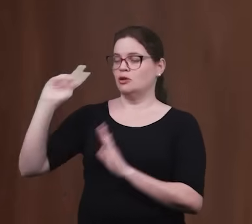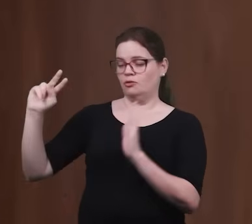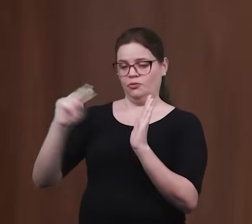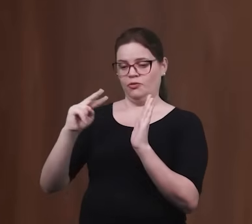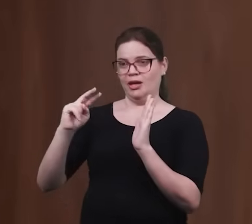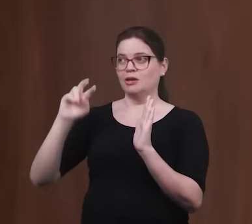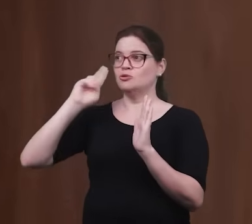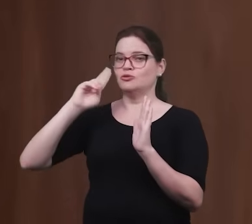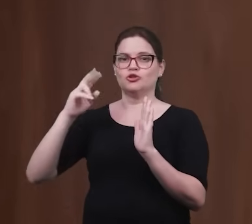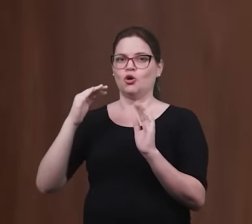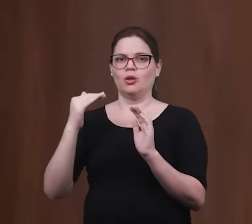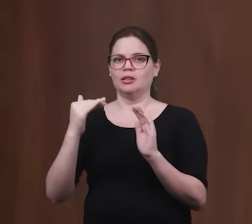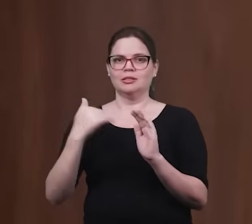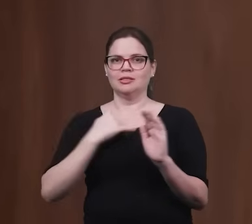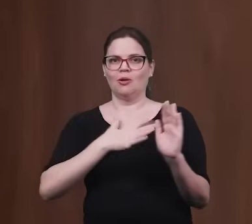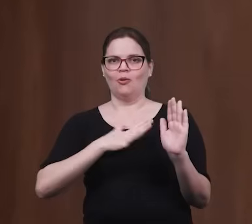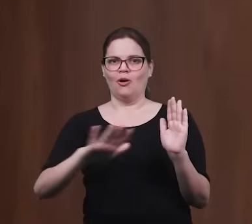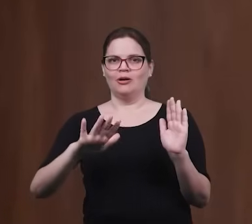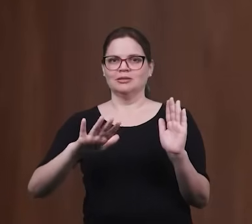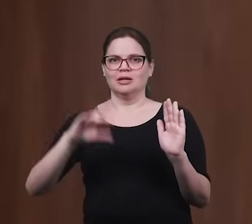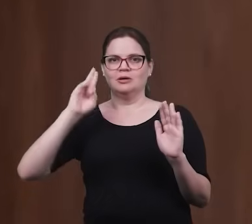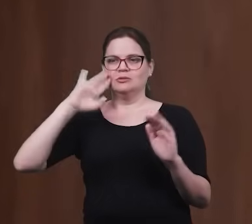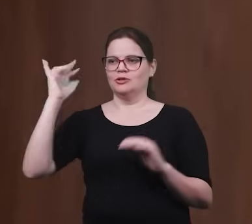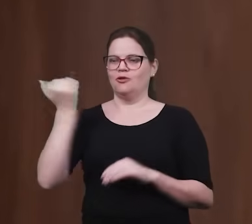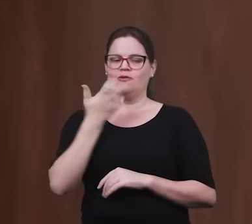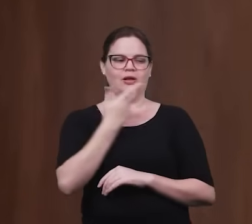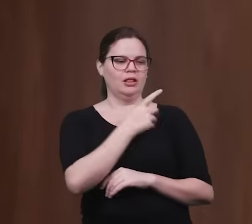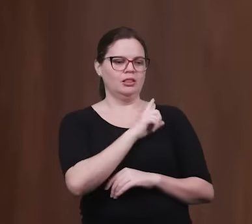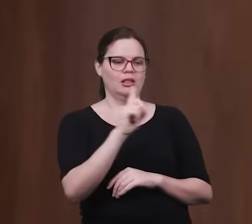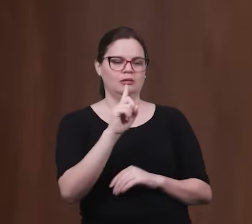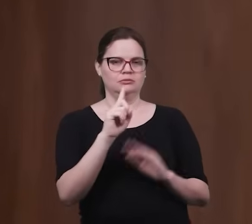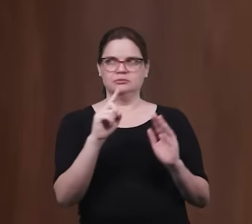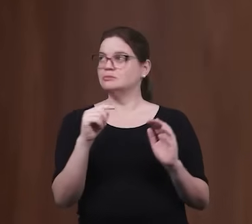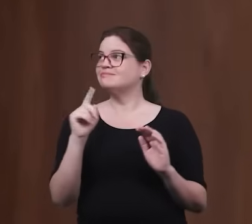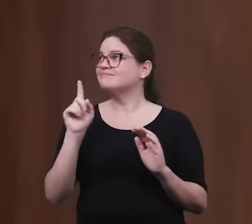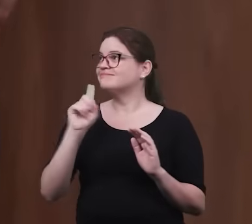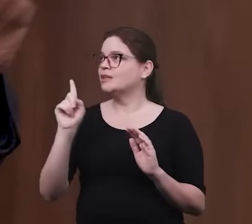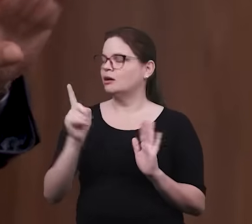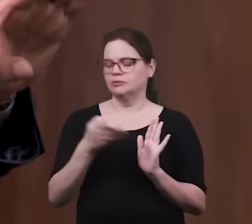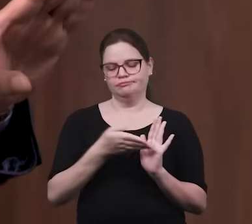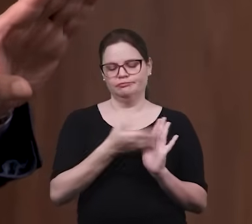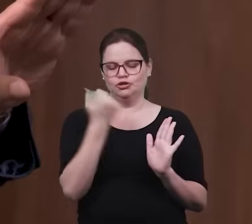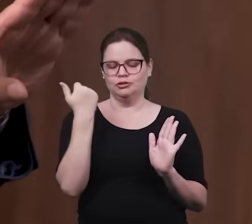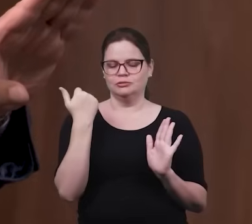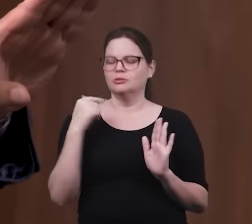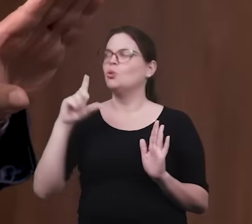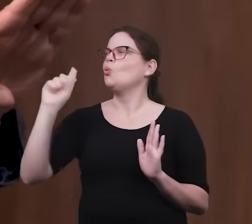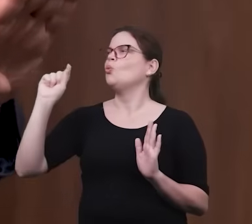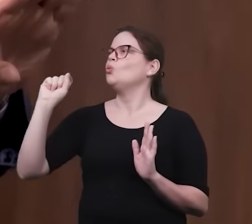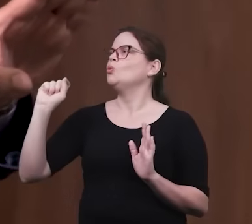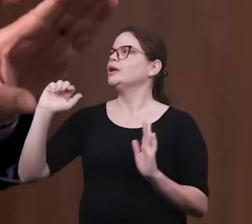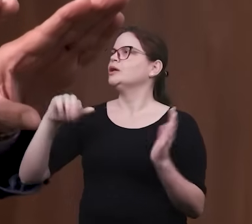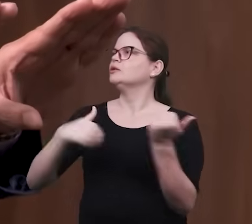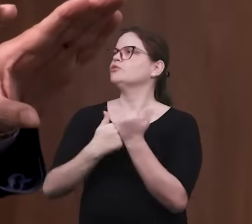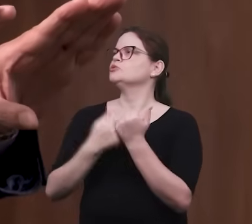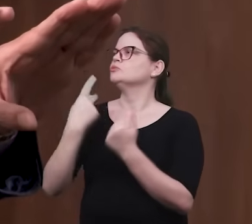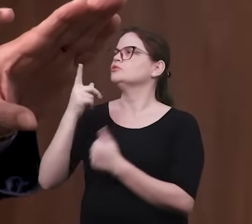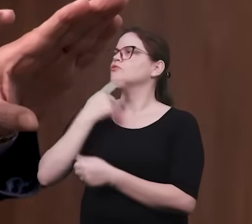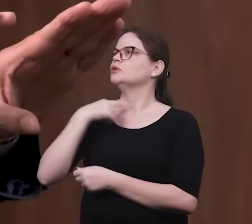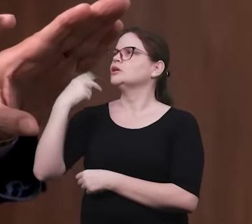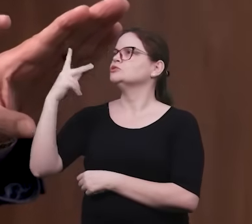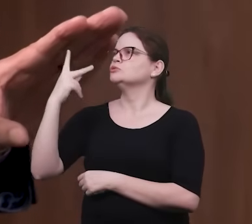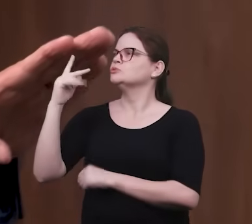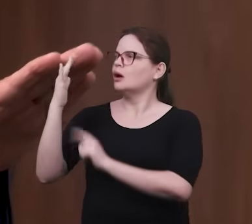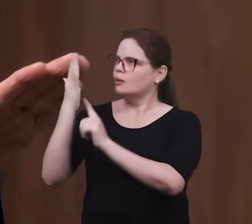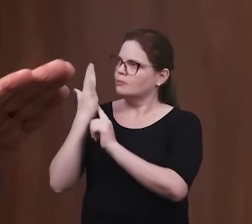o Senhor, o que nós fazemos? Senhor, esse era o meu plano. Meu plano agora é fazer aquilo que o Senhor está mostrando, fazendo a vontade do